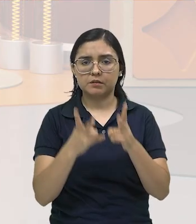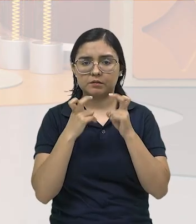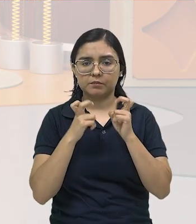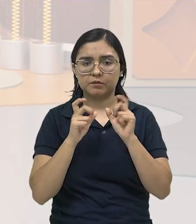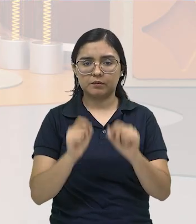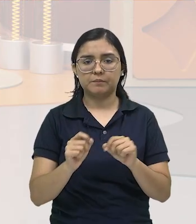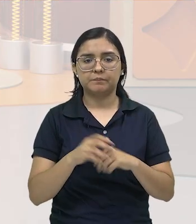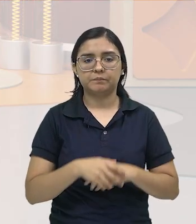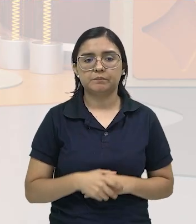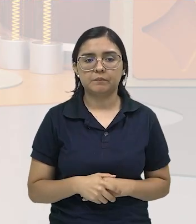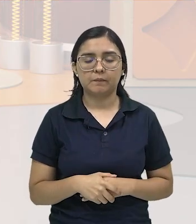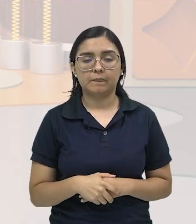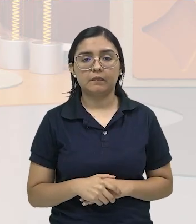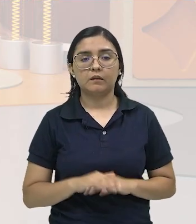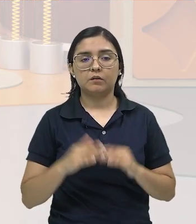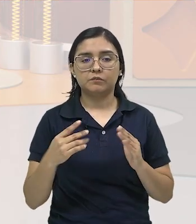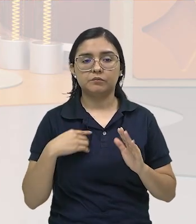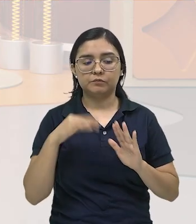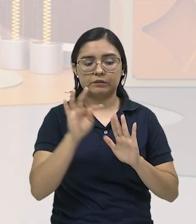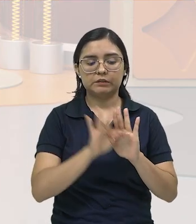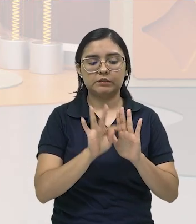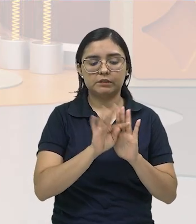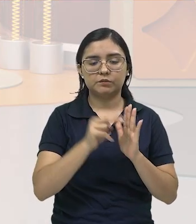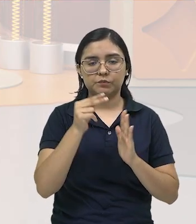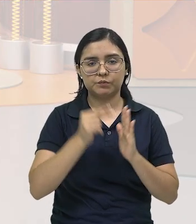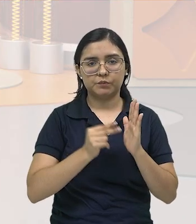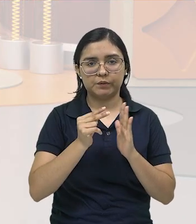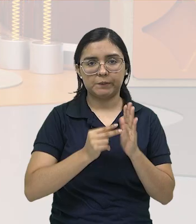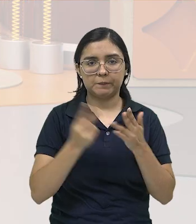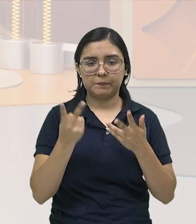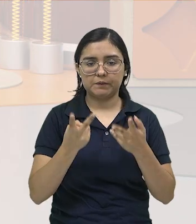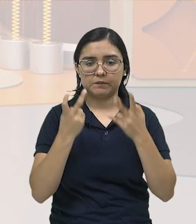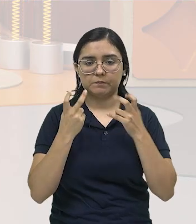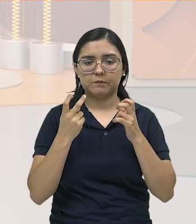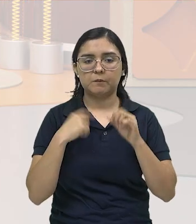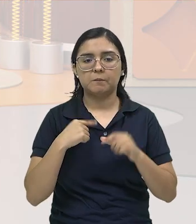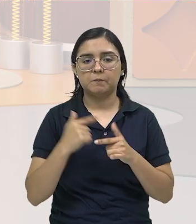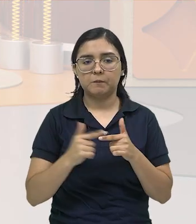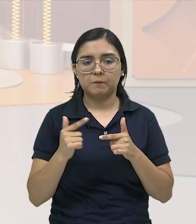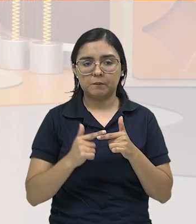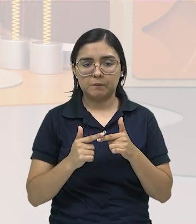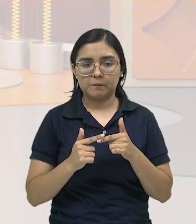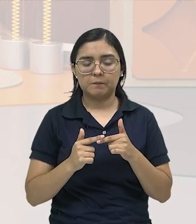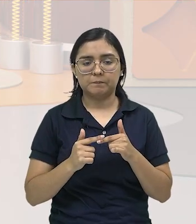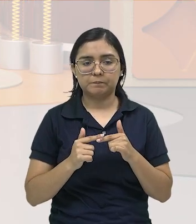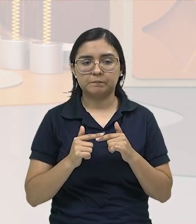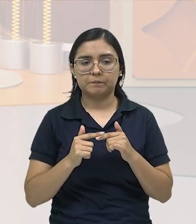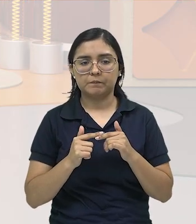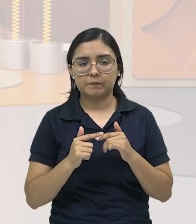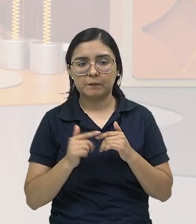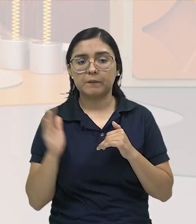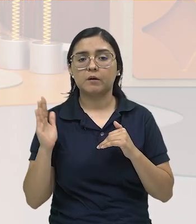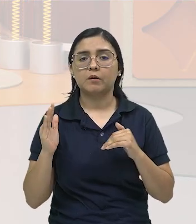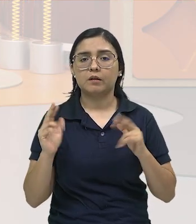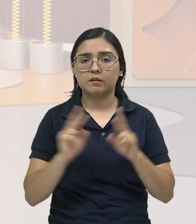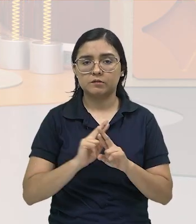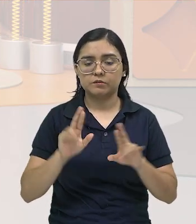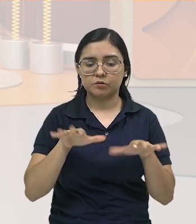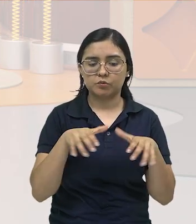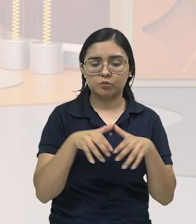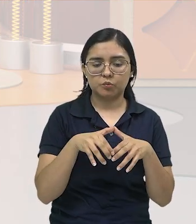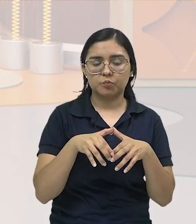aí? Quando a gente lê esse texto, a gente vai perceber que o maior problema associado a essas classes